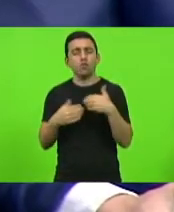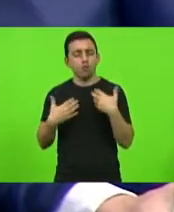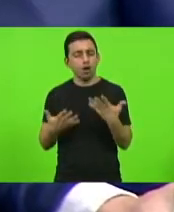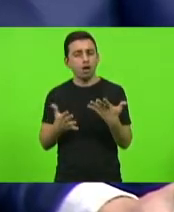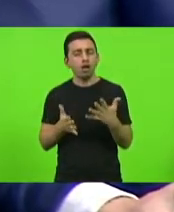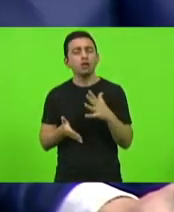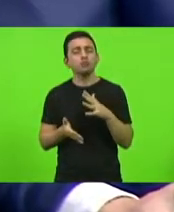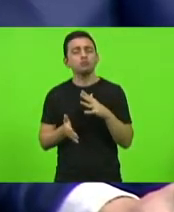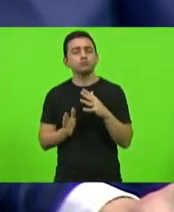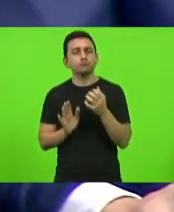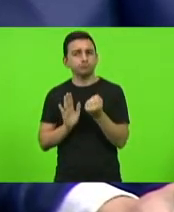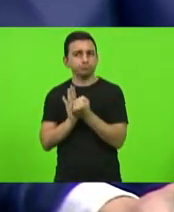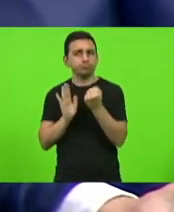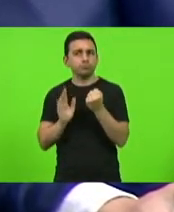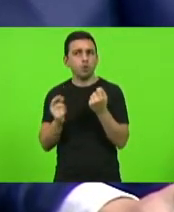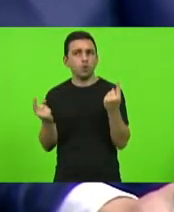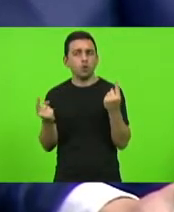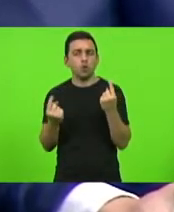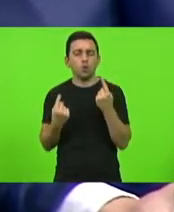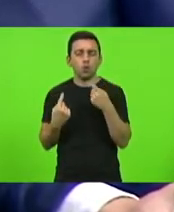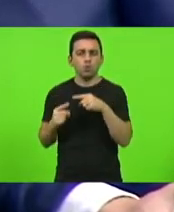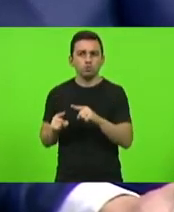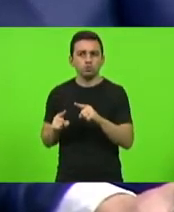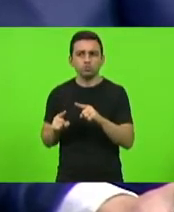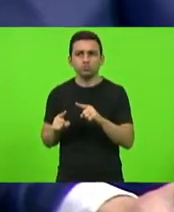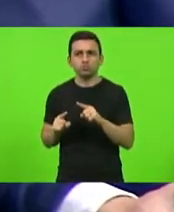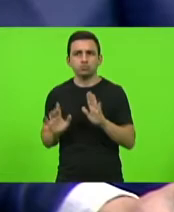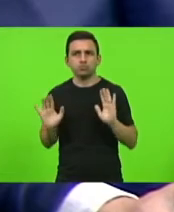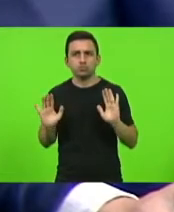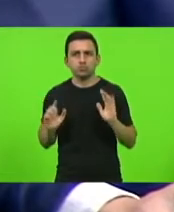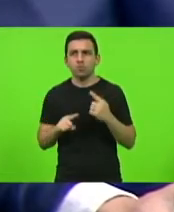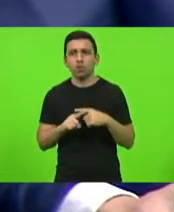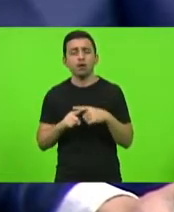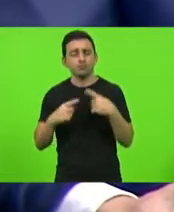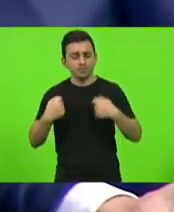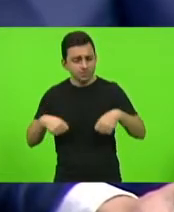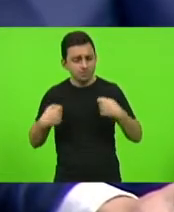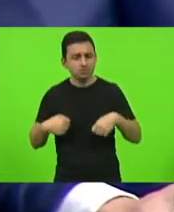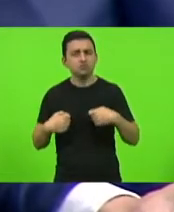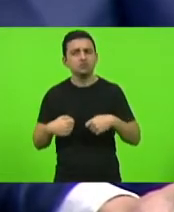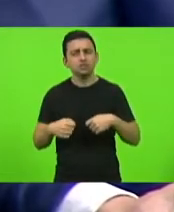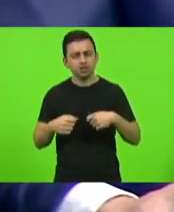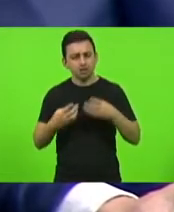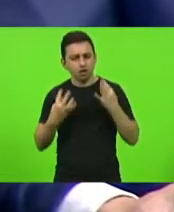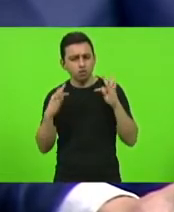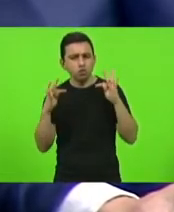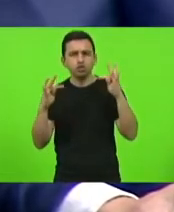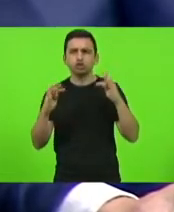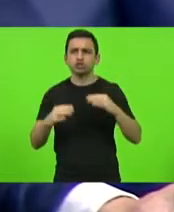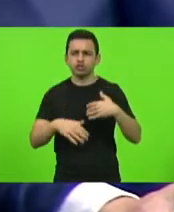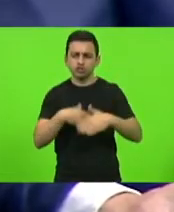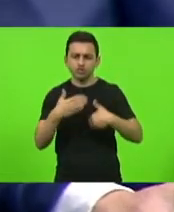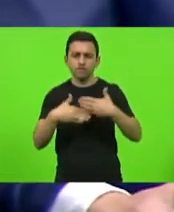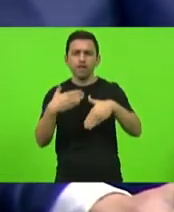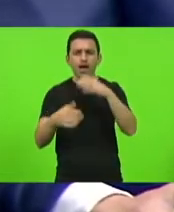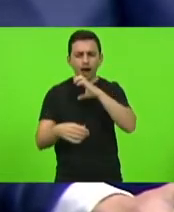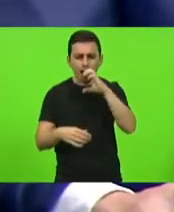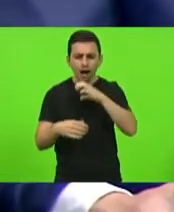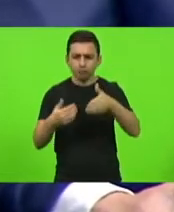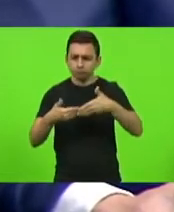voto contrário, porque tudo que nós precisamos é modernizar os nossos portos, facilitar o desembaraço